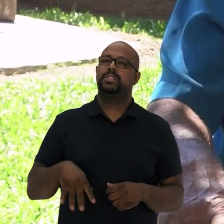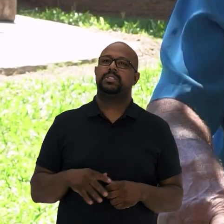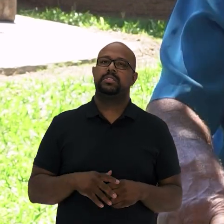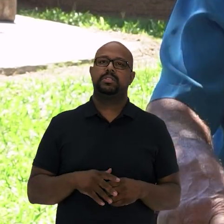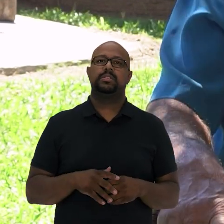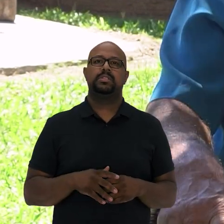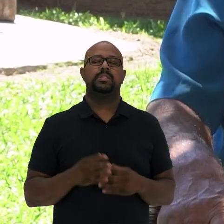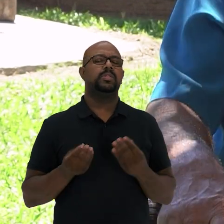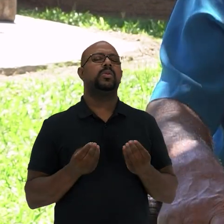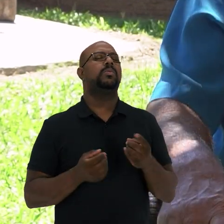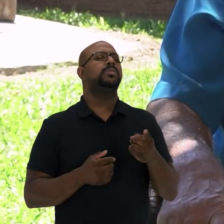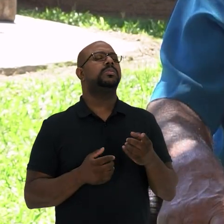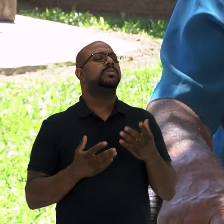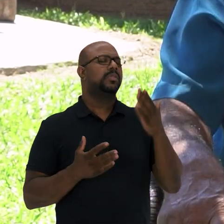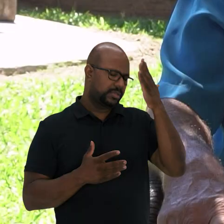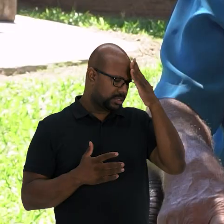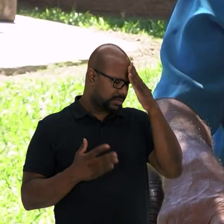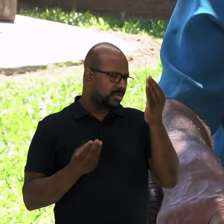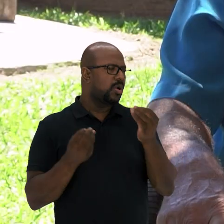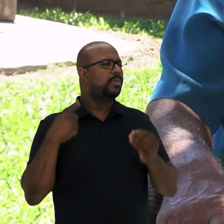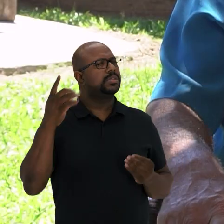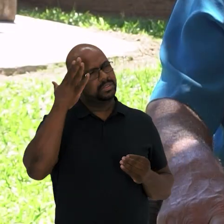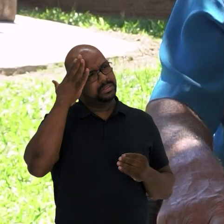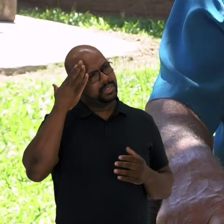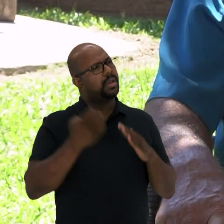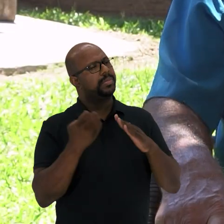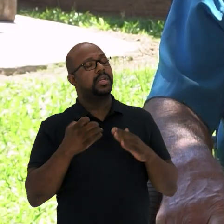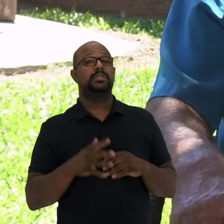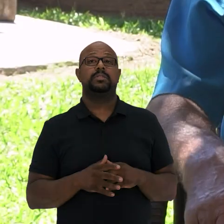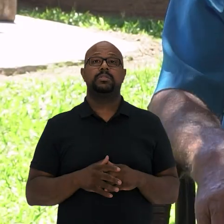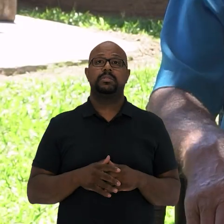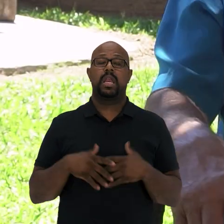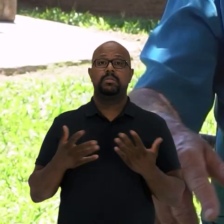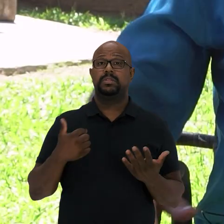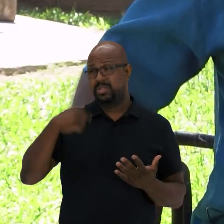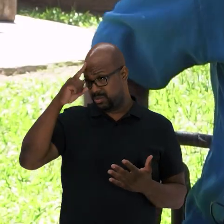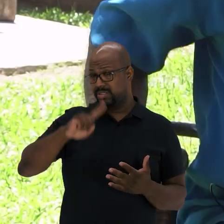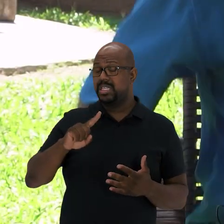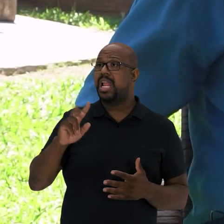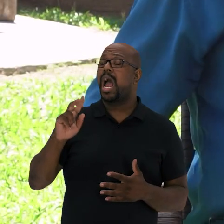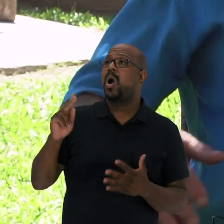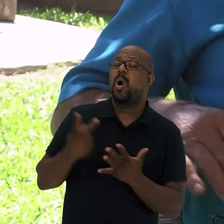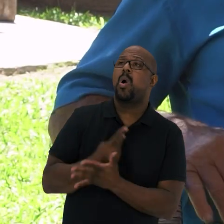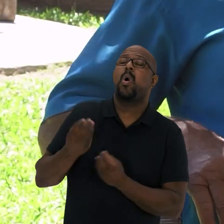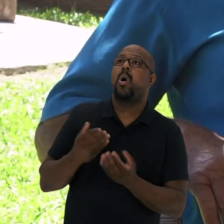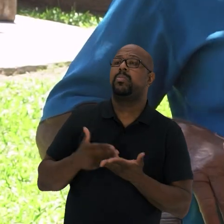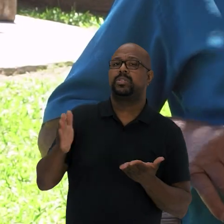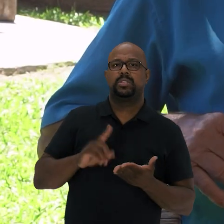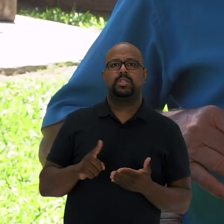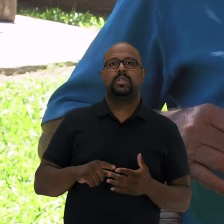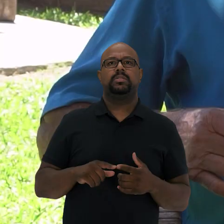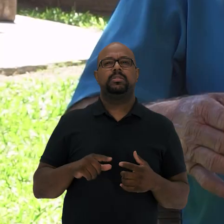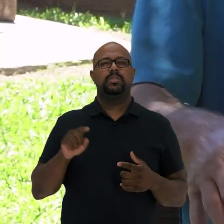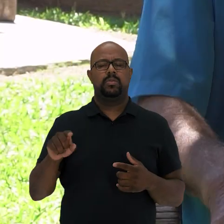sim. Mas como é que o senhor sabe, como é que eles ficaram sabendo disso? Como é que essa empresa chegou aí? A princípio, eu sei bem da história como é que começou.